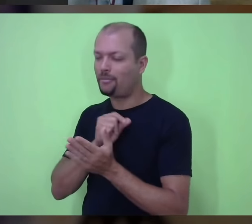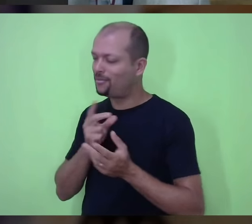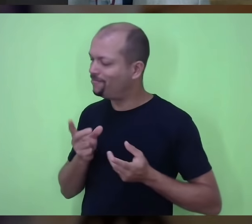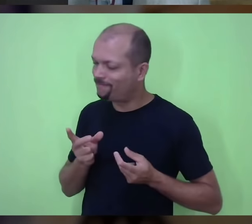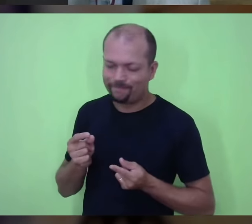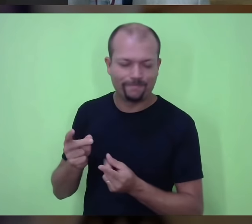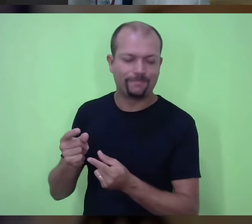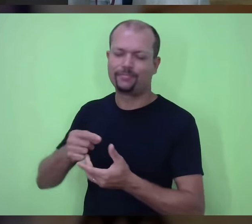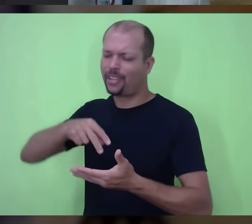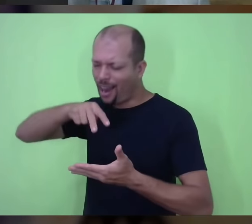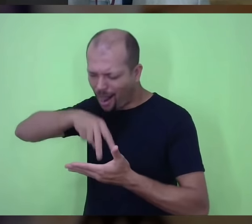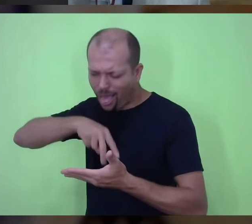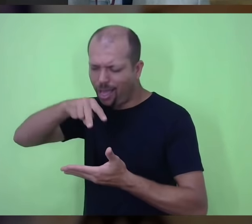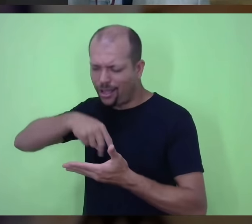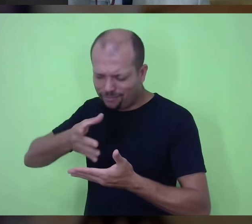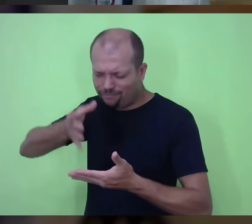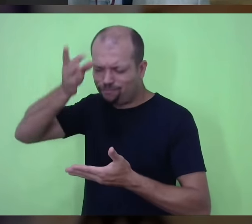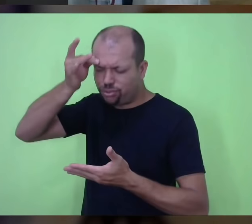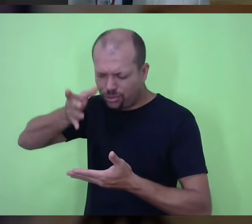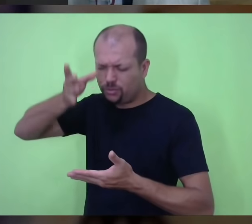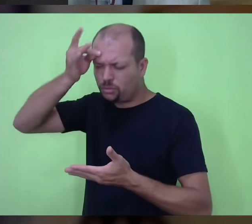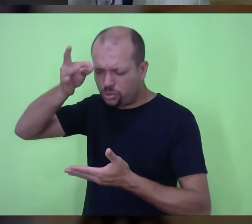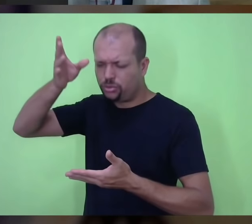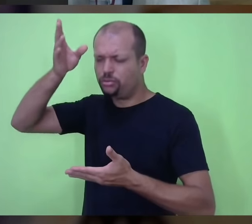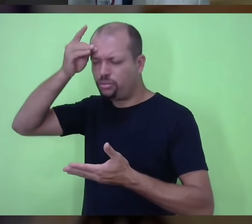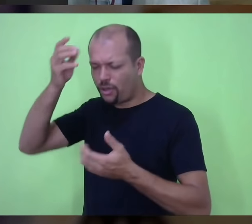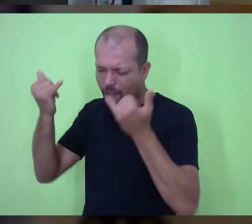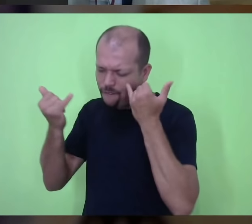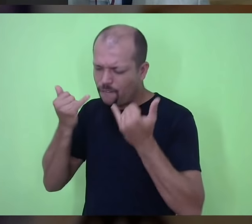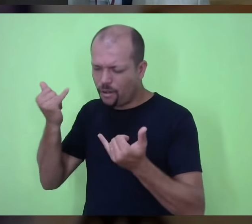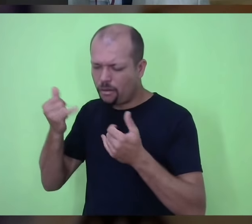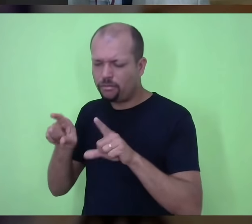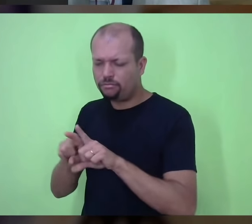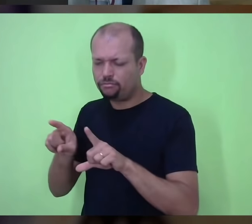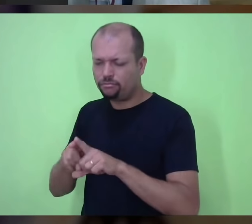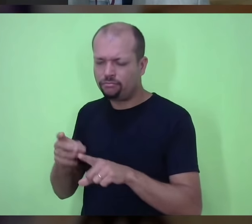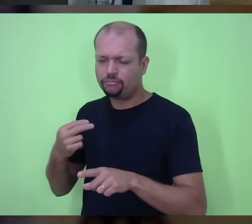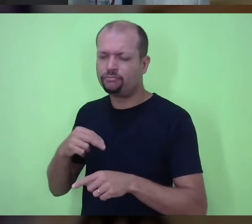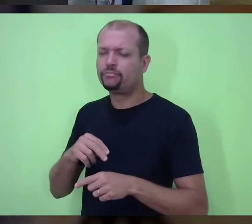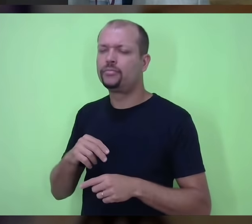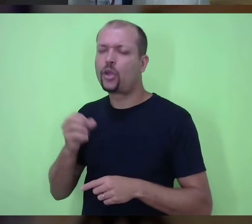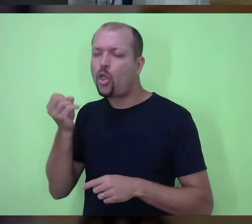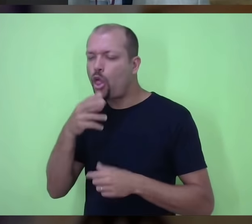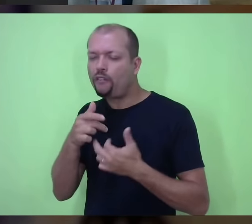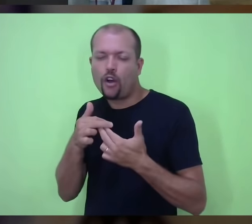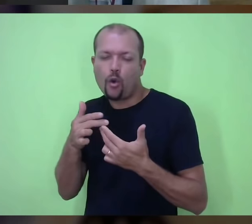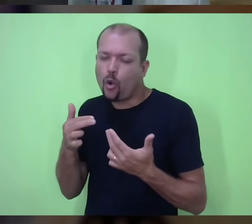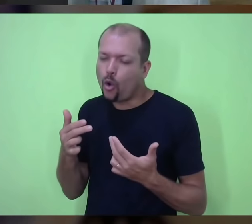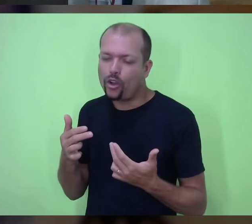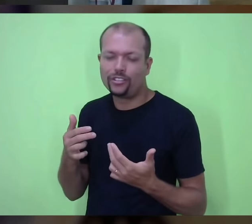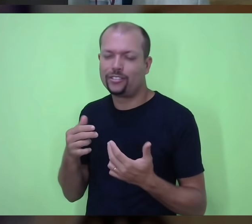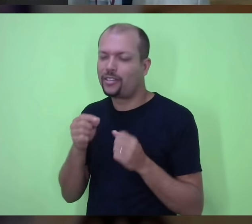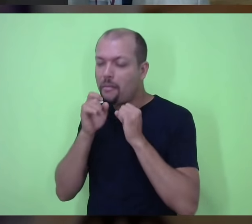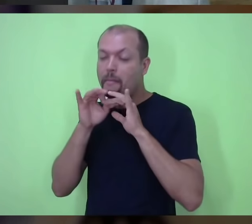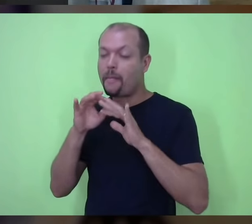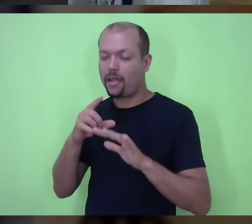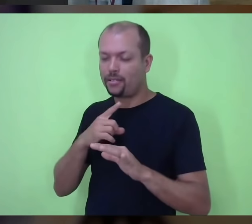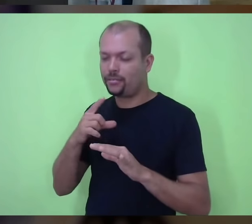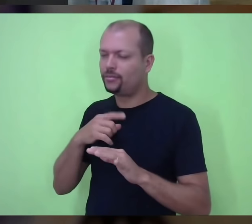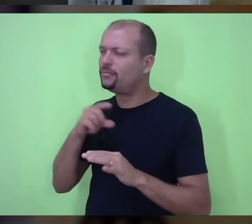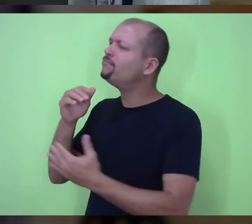inesgotáveis, né? Cada leitura, cada reflexão, cada momento de estudo nos permite extrair novas pedras preciosas.